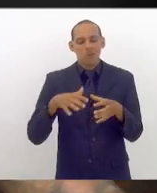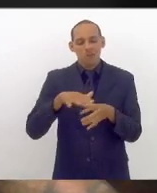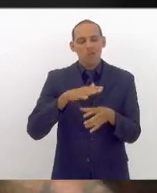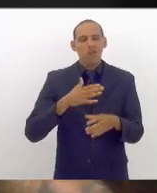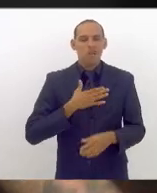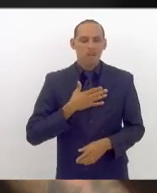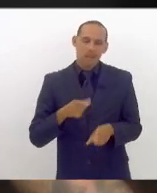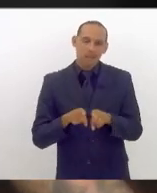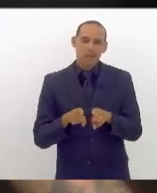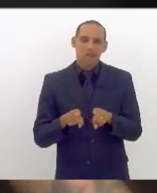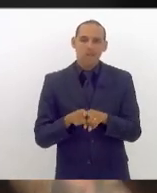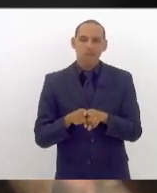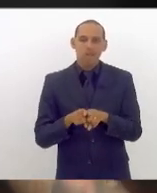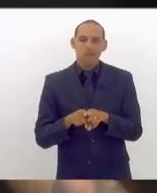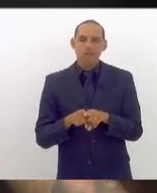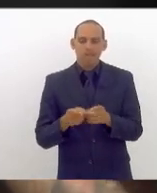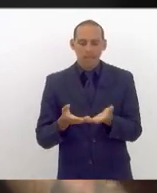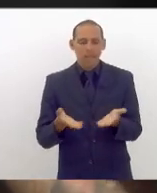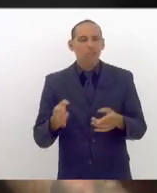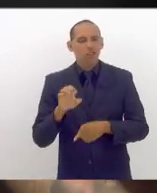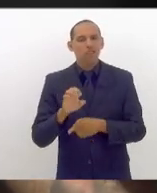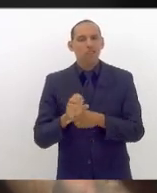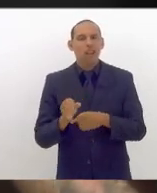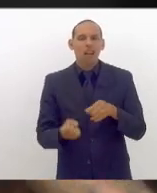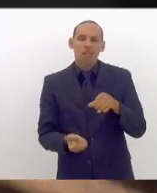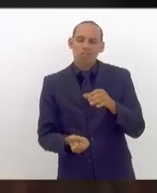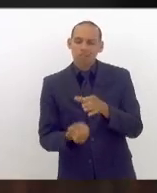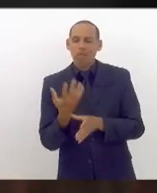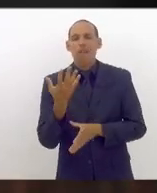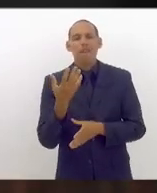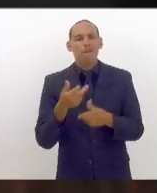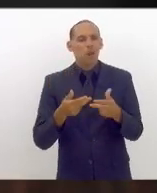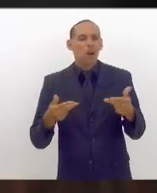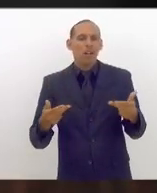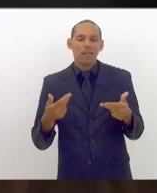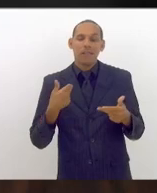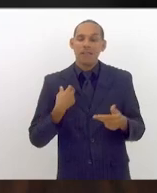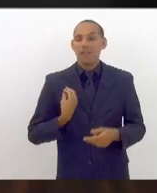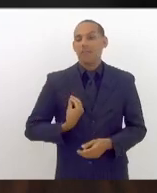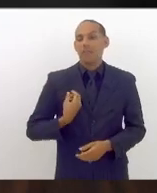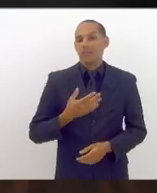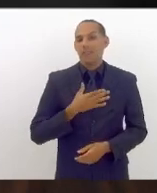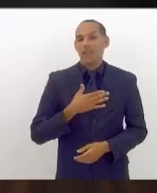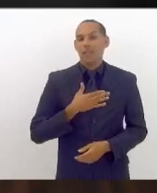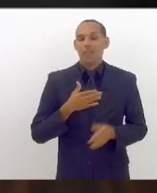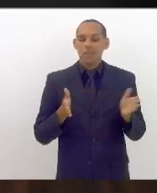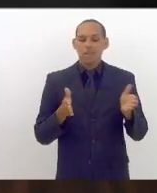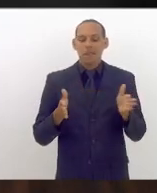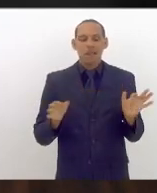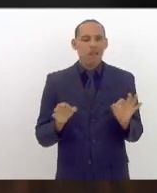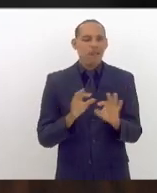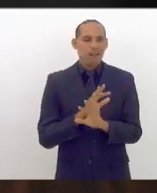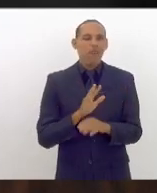produziu por esse estado tenho a certeza de estar terminando uma etapa da minha vida Heitor